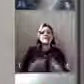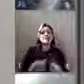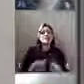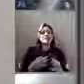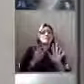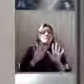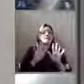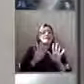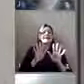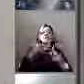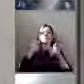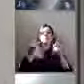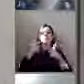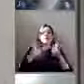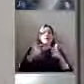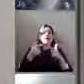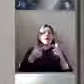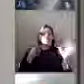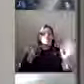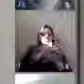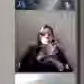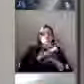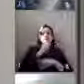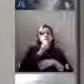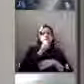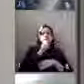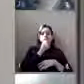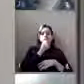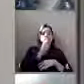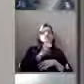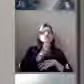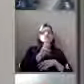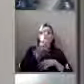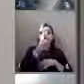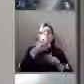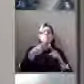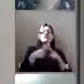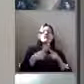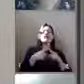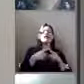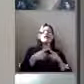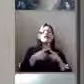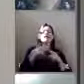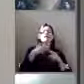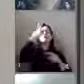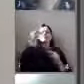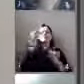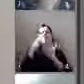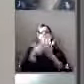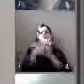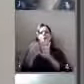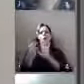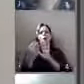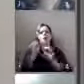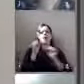em movimento, né? E é injusto, porque qualquer um pode copiar, pode